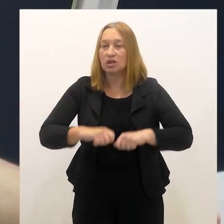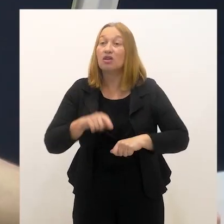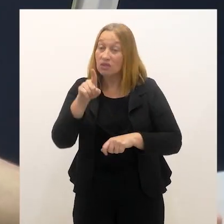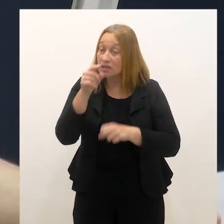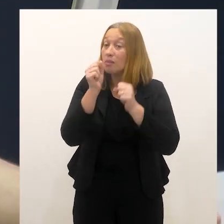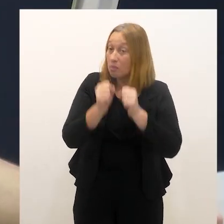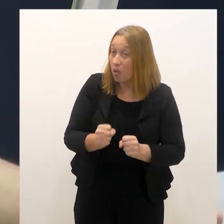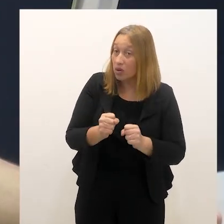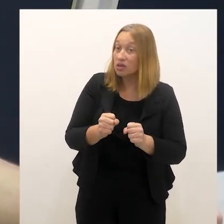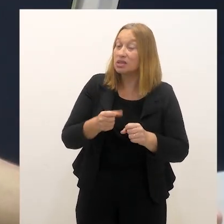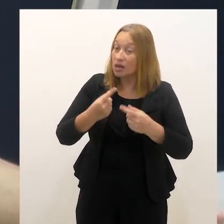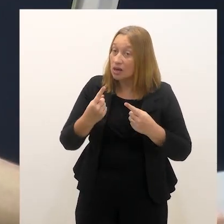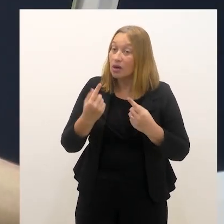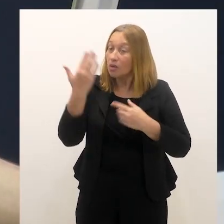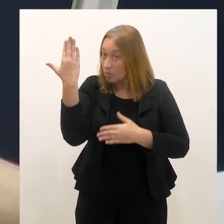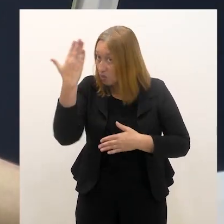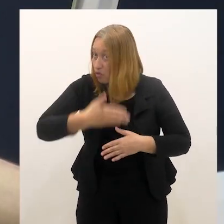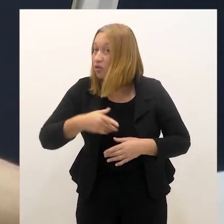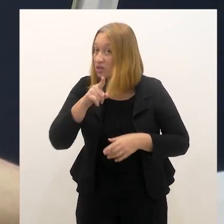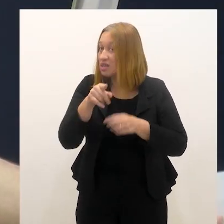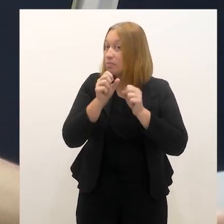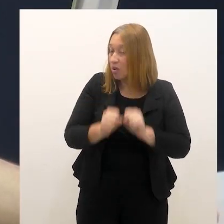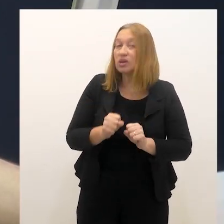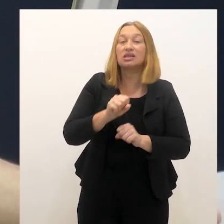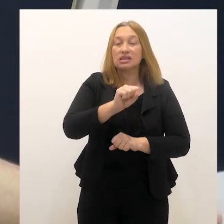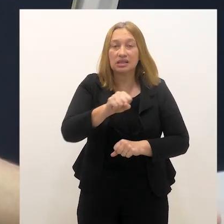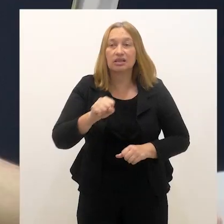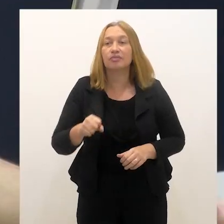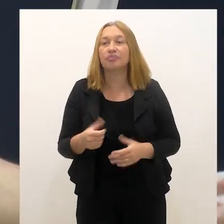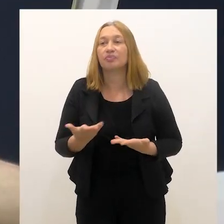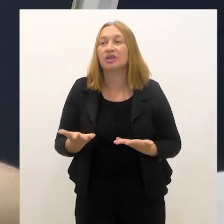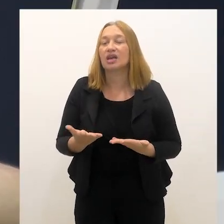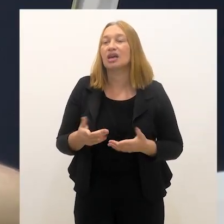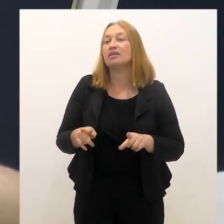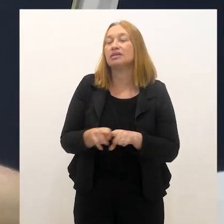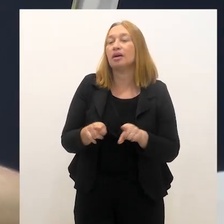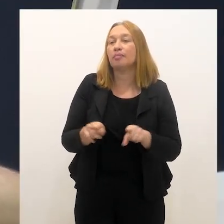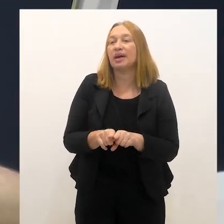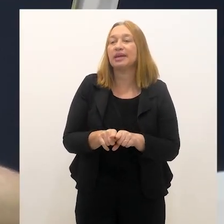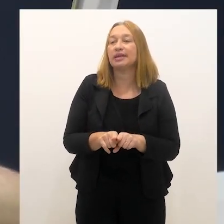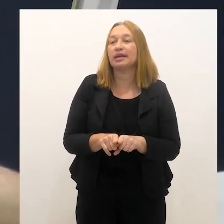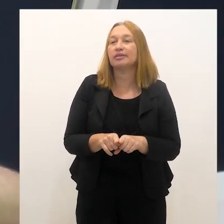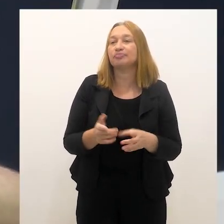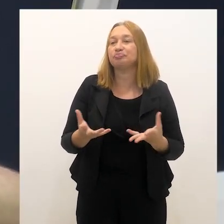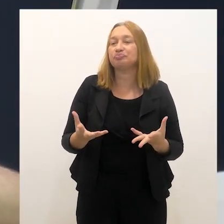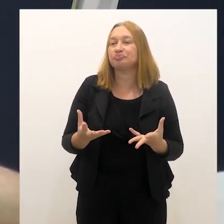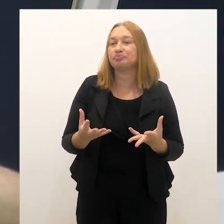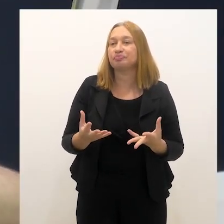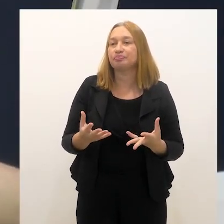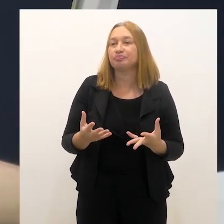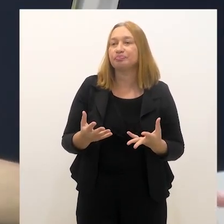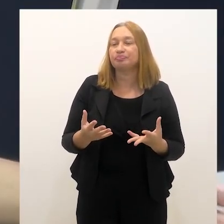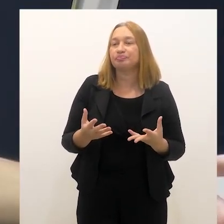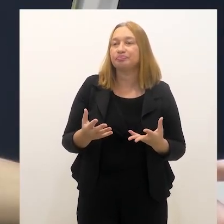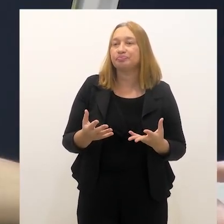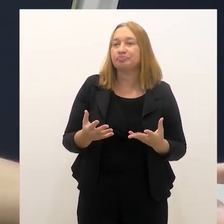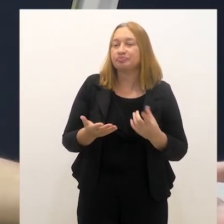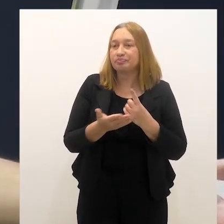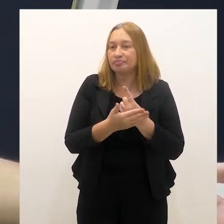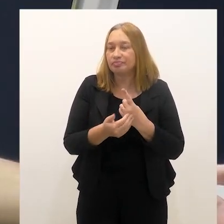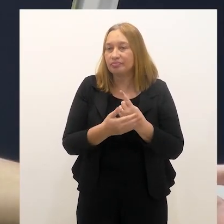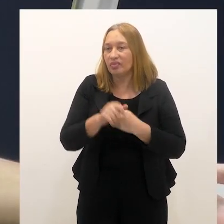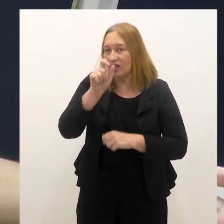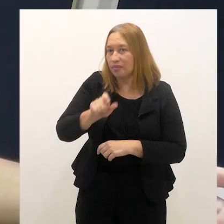você pode. Você provou para você mesmo que você pode. E isso passa muito também pela generosidade